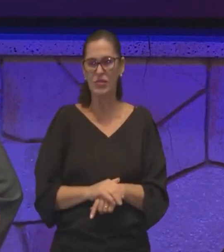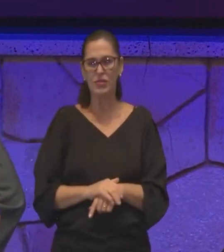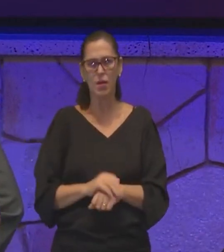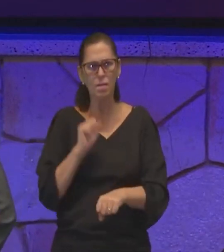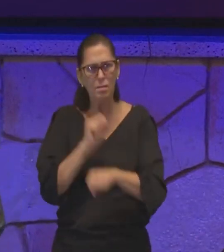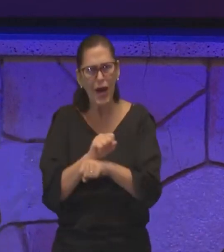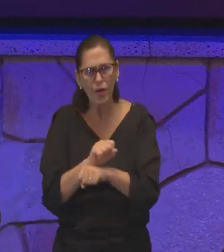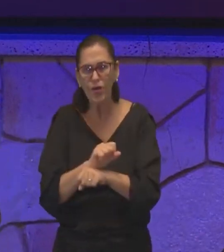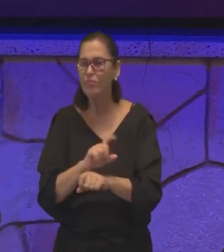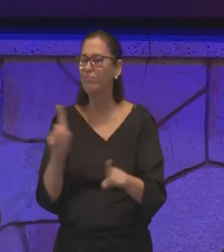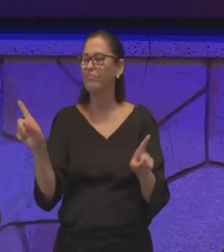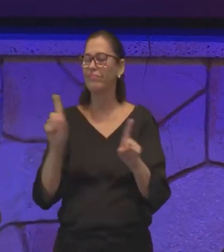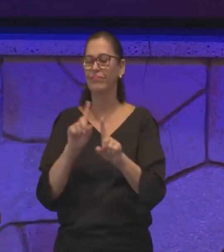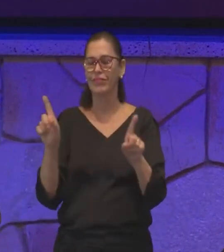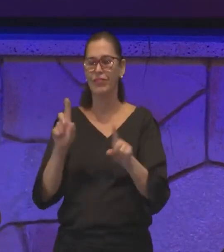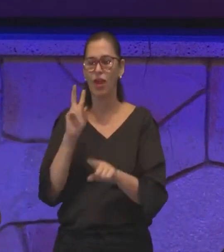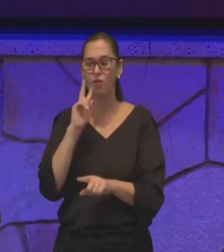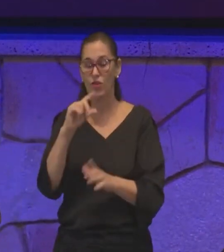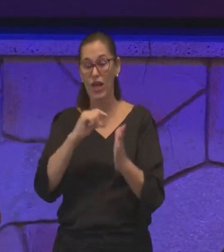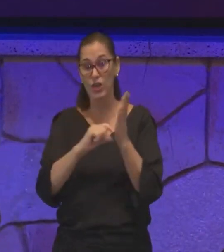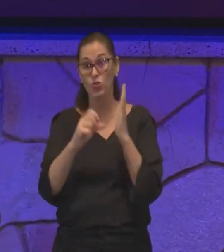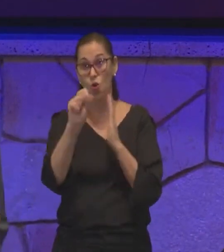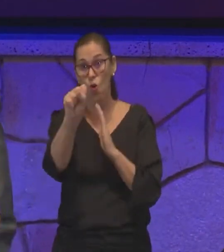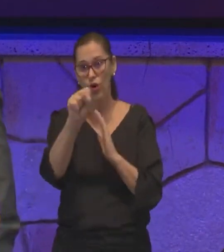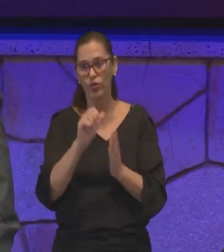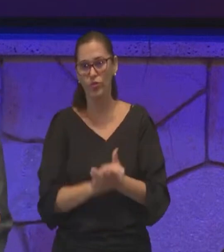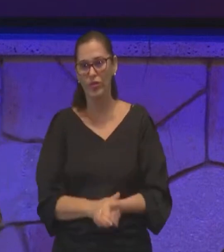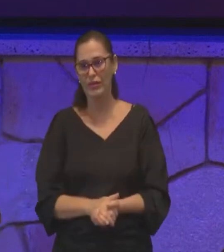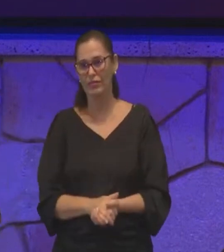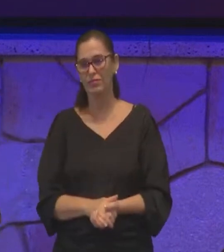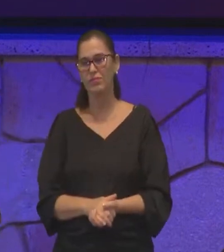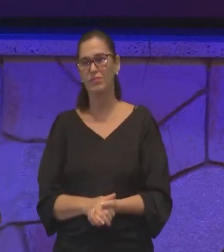aí. Veja o verso 8.